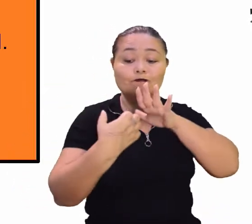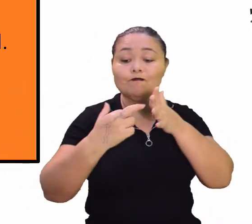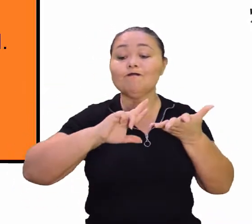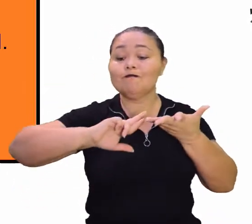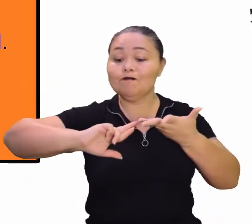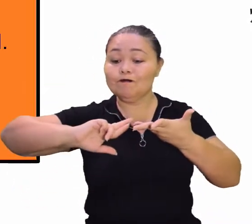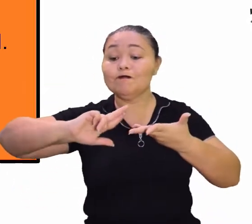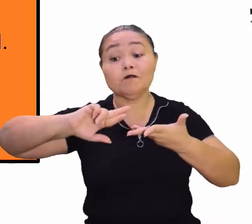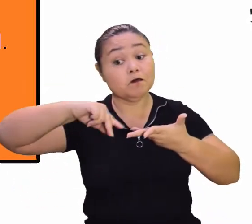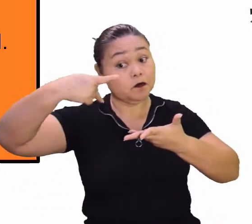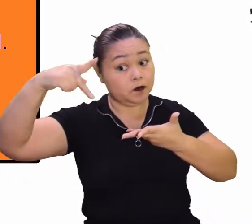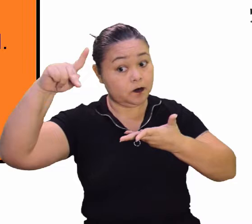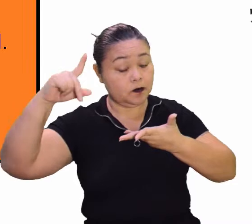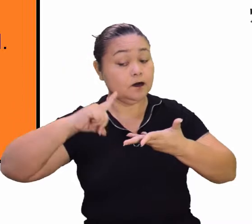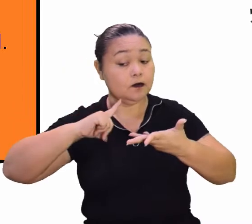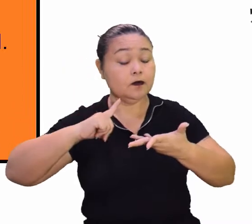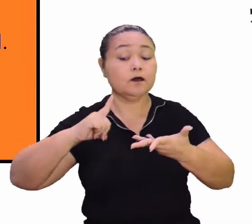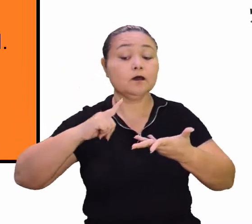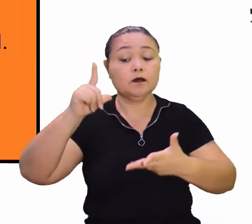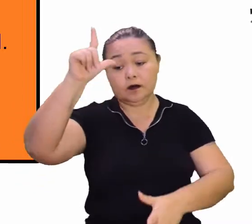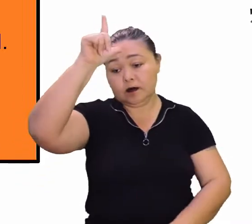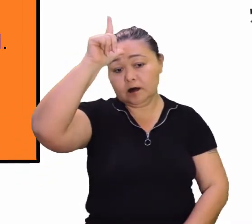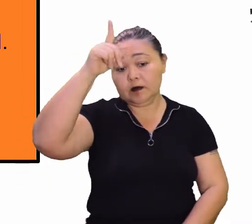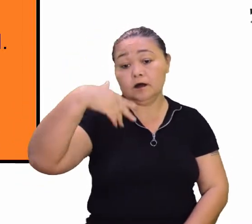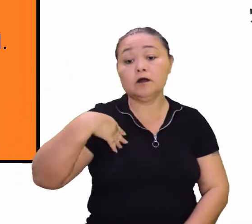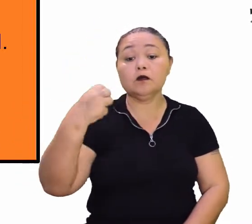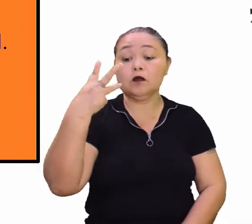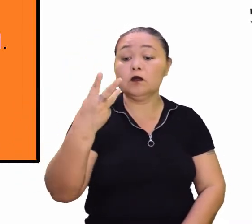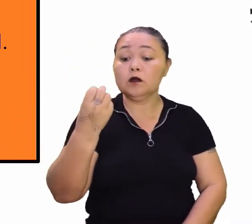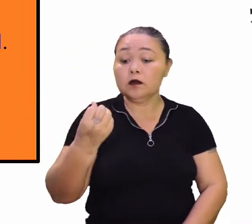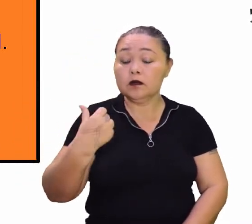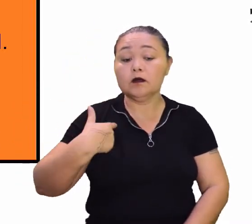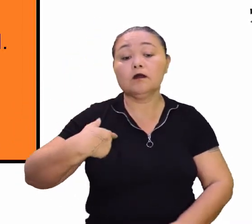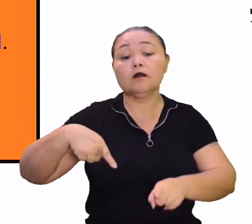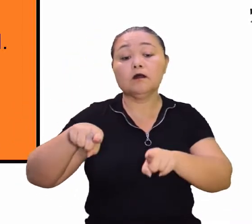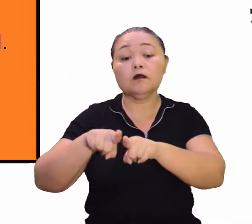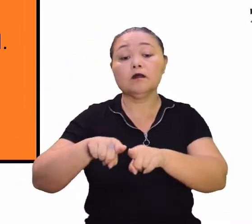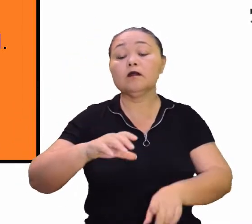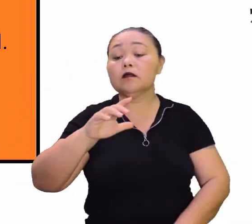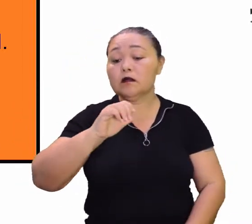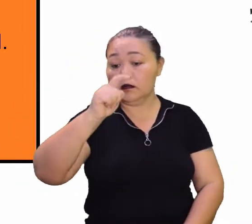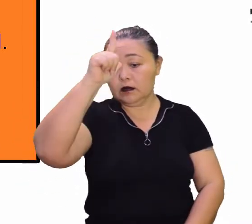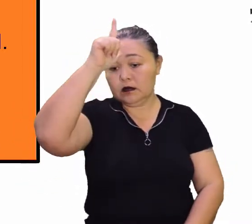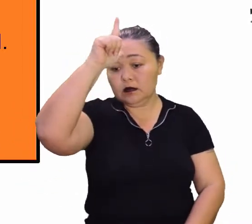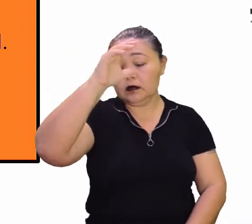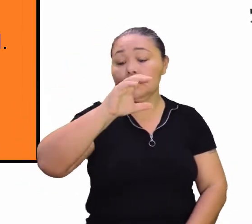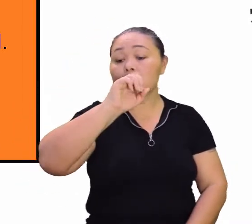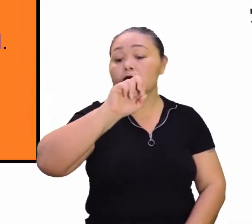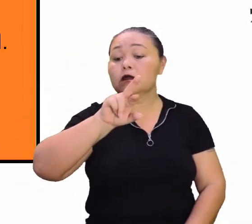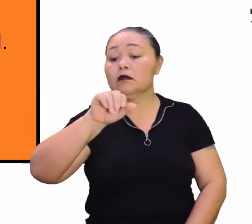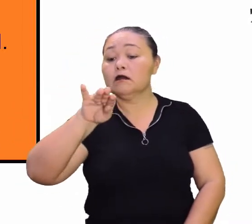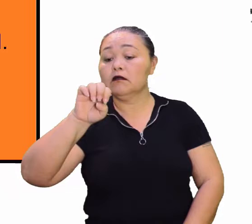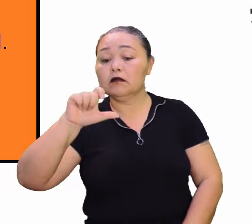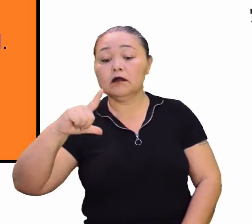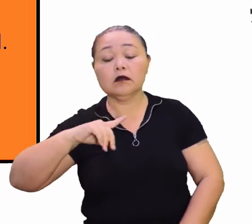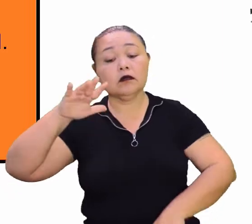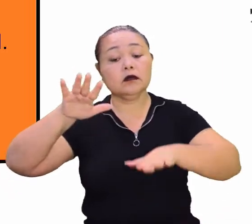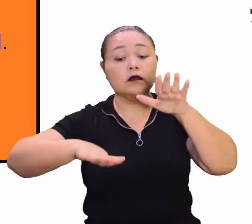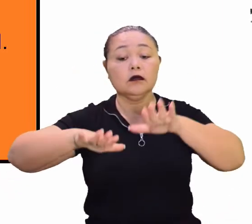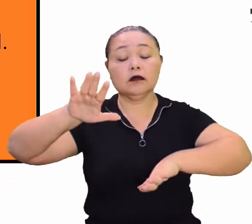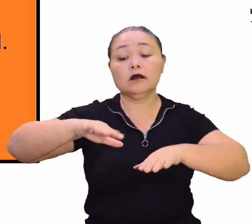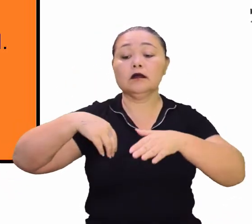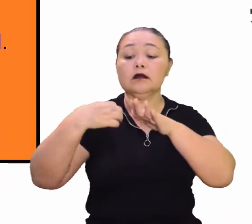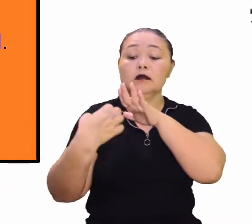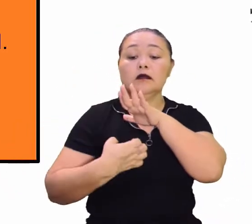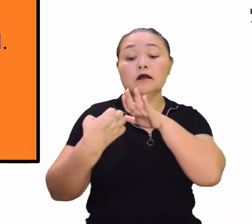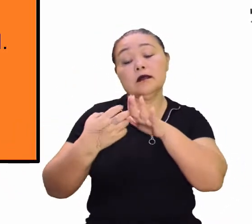lá. E só 36 estão na Alemanha Oriental. E aí, ó, só para nível de esclarecimento, algumas